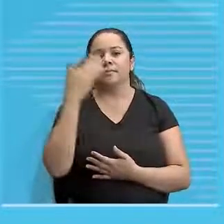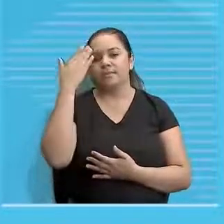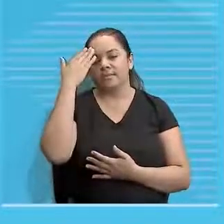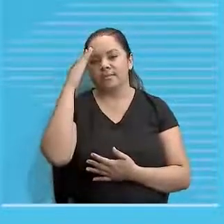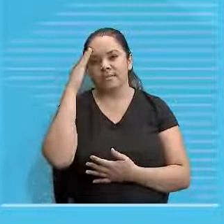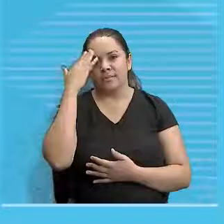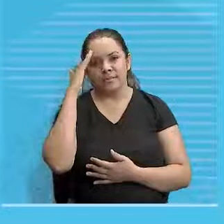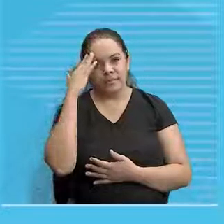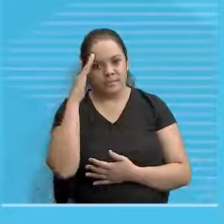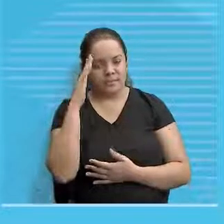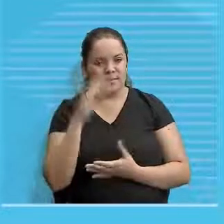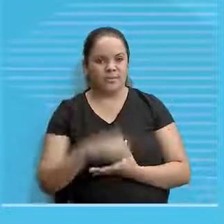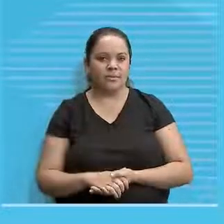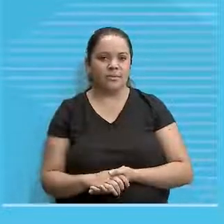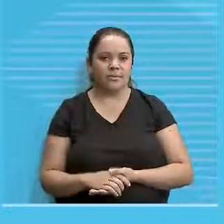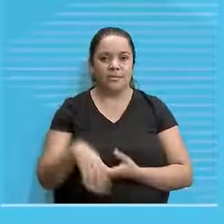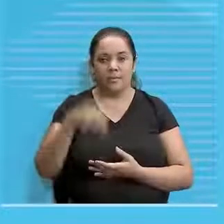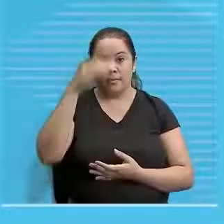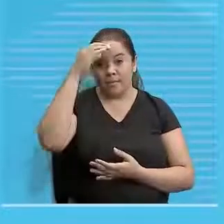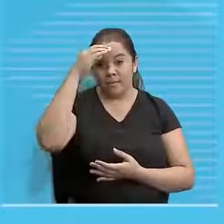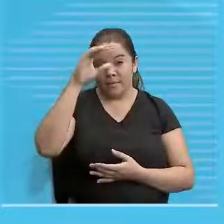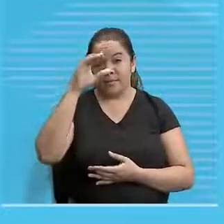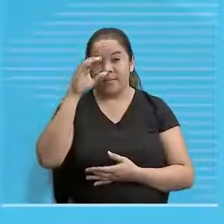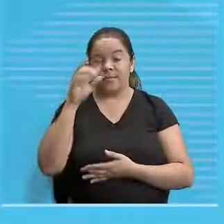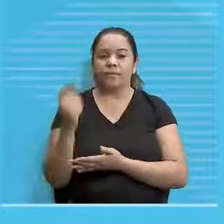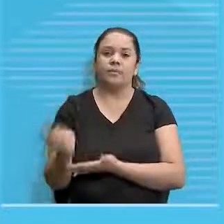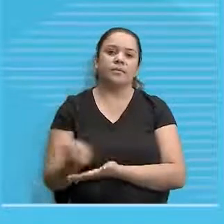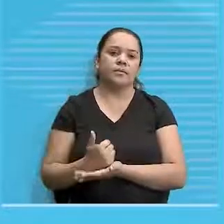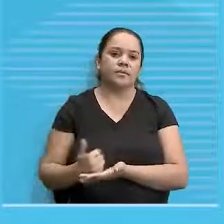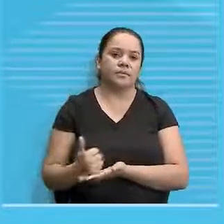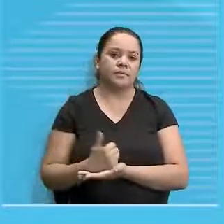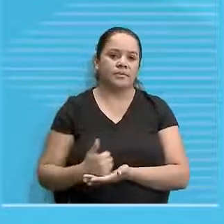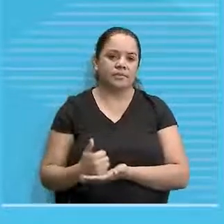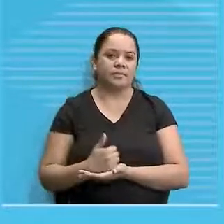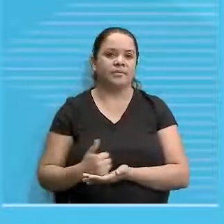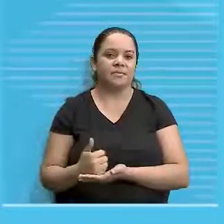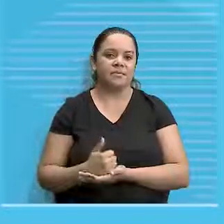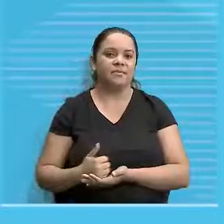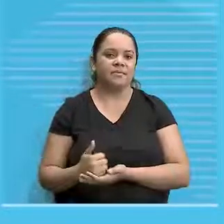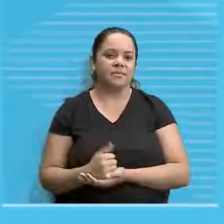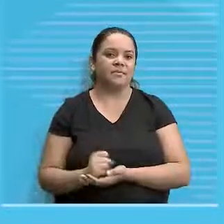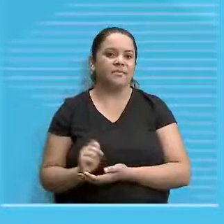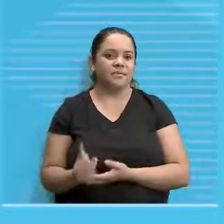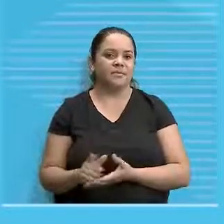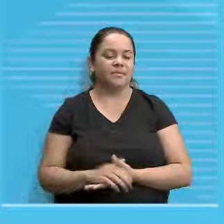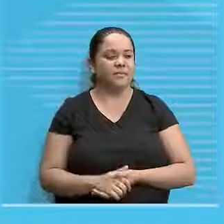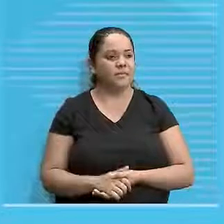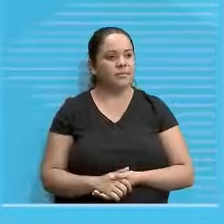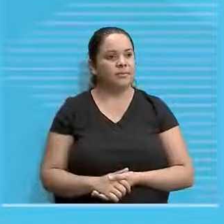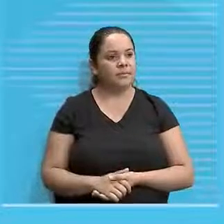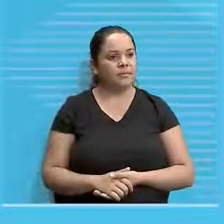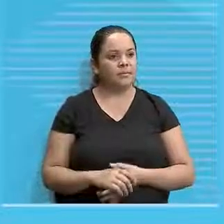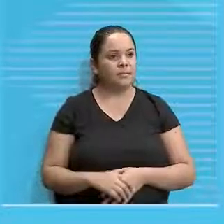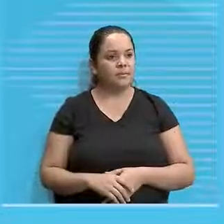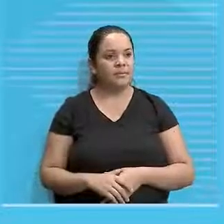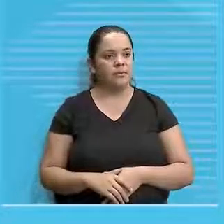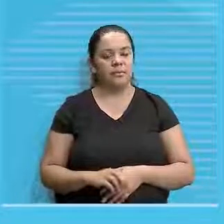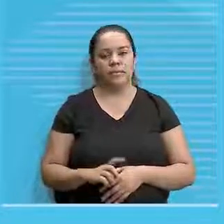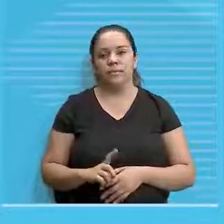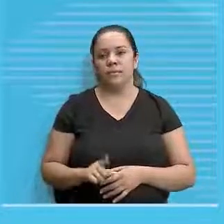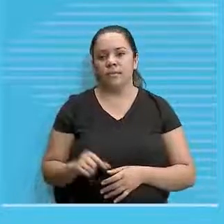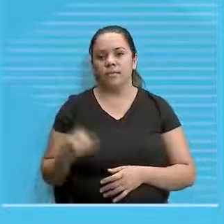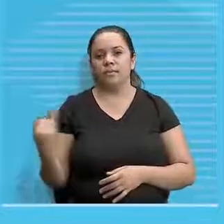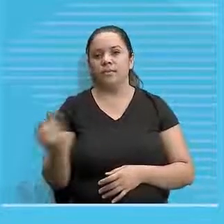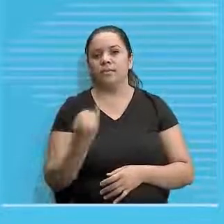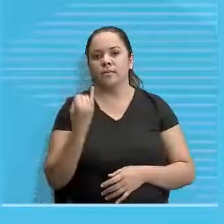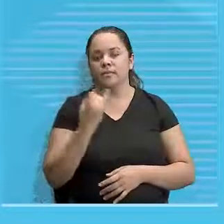fundamental, é a base de quem nós somos, certo? E é muito importante a gente pensar isso,